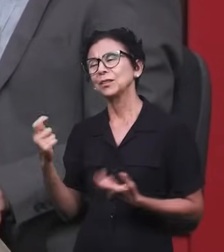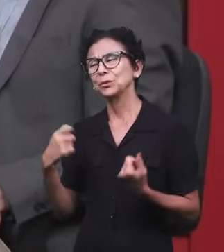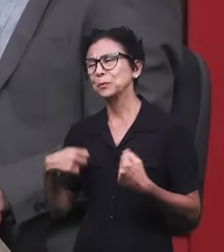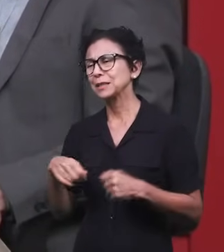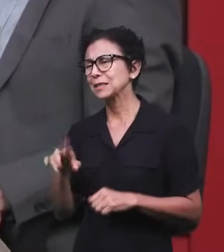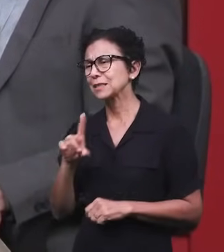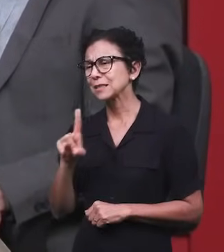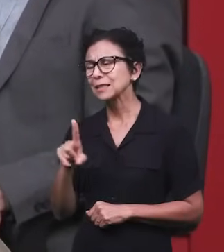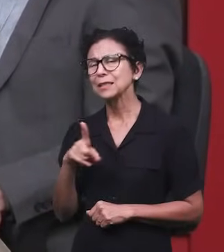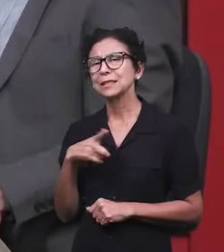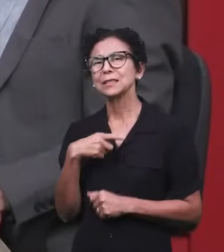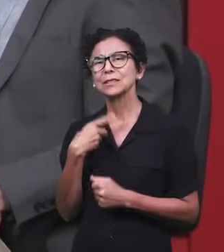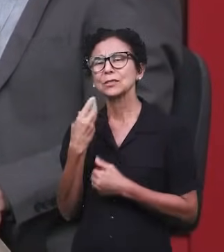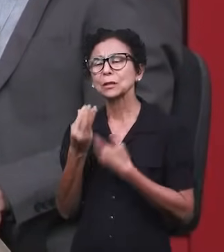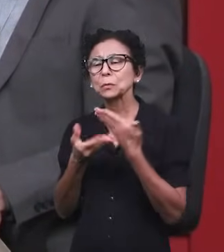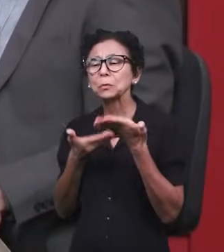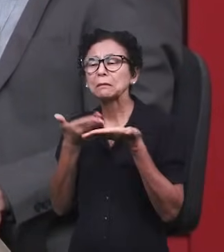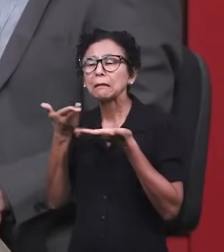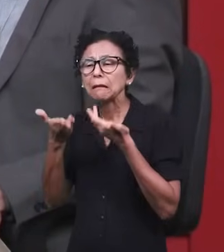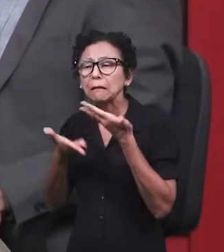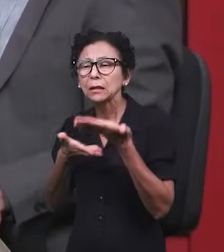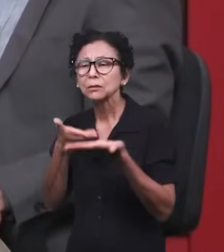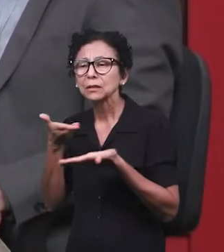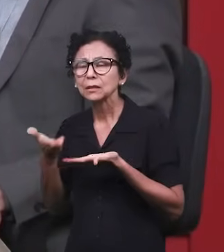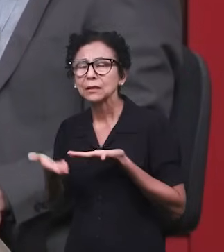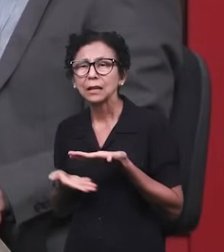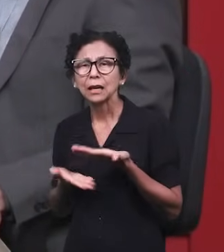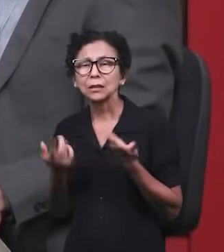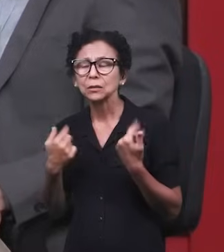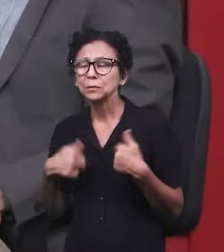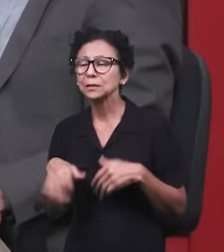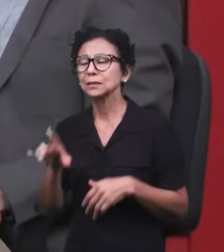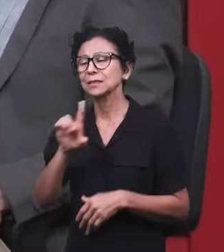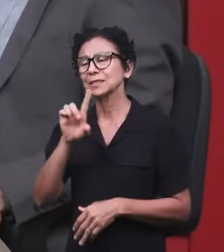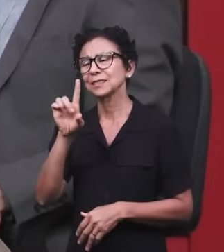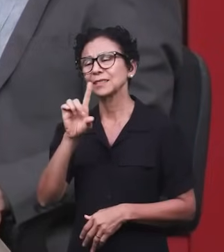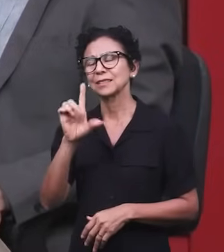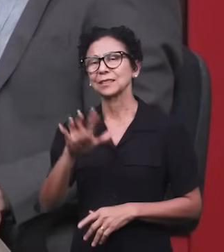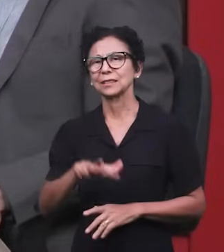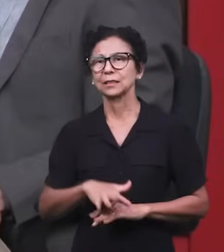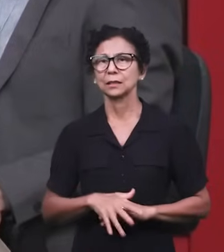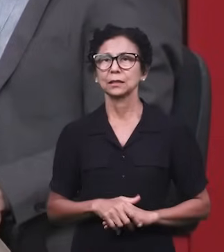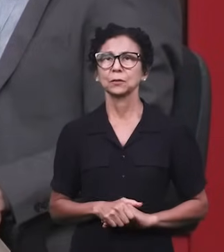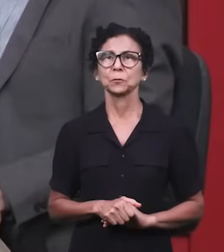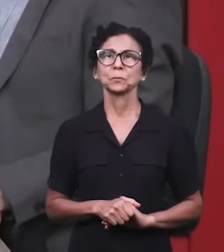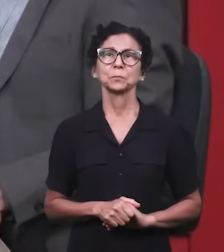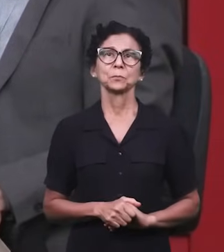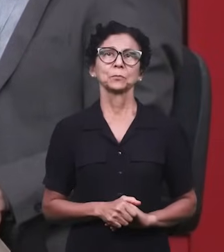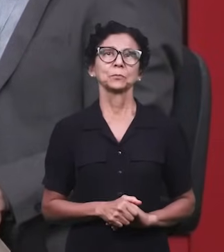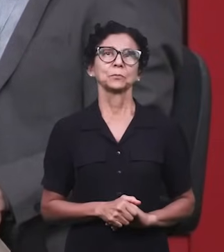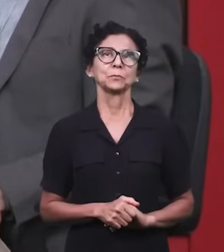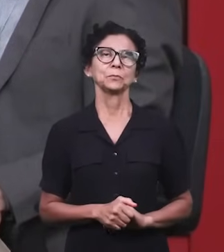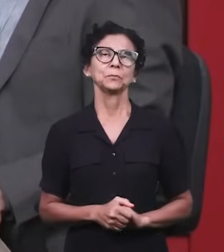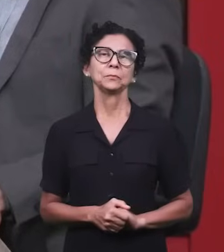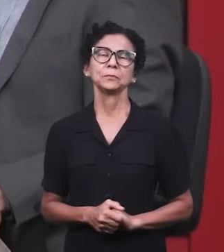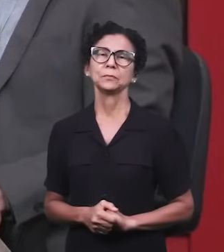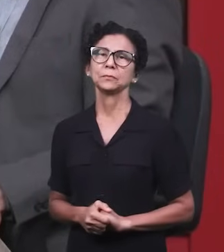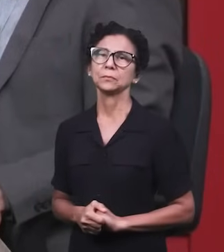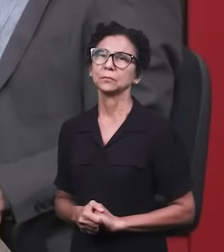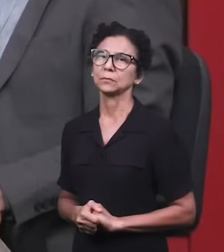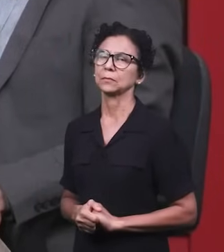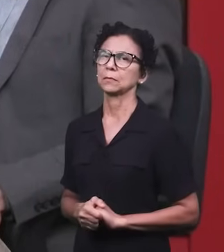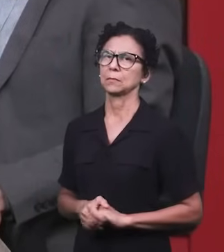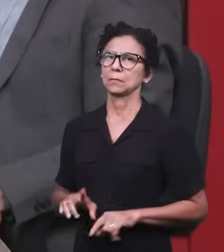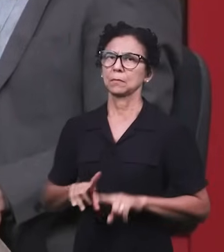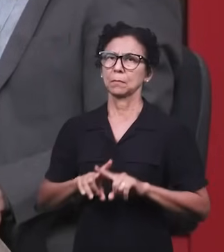precisa disso e tudo mais, e sem saber que o que está acontecendo ali é uma conversa de um servo com